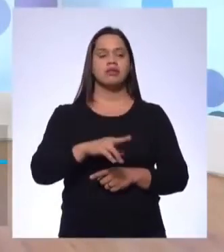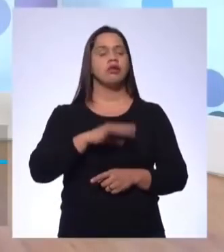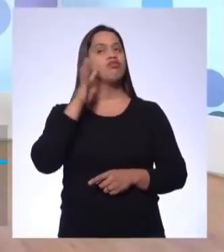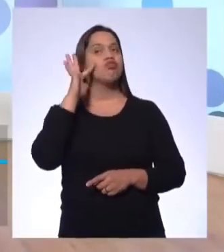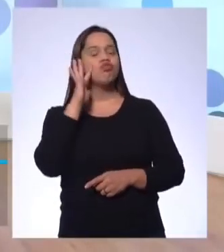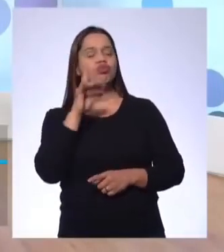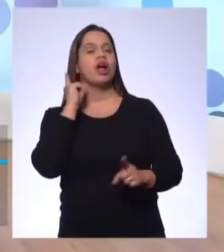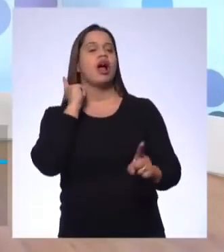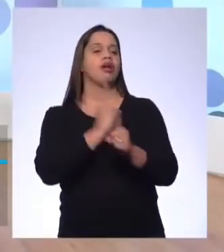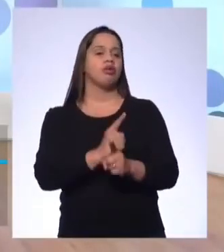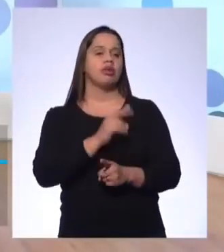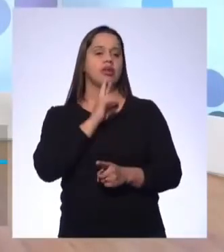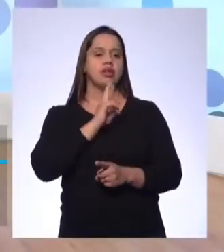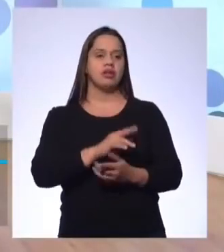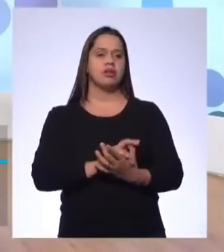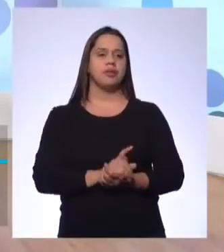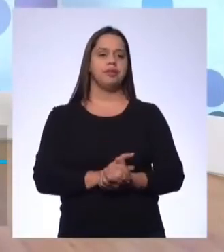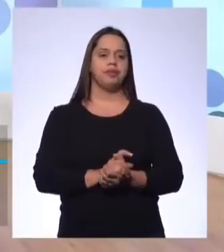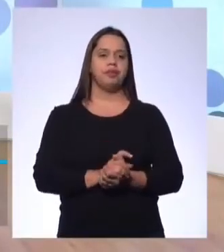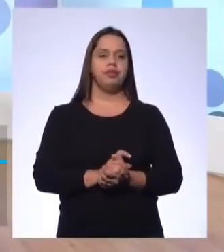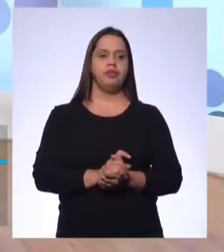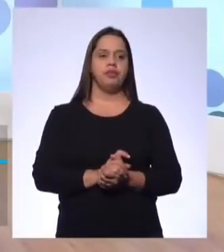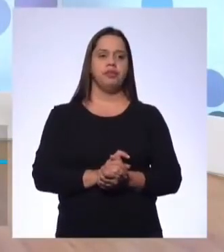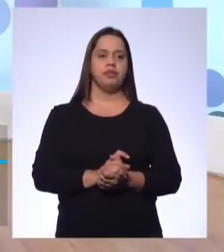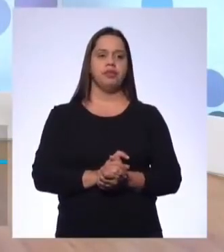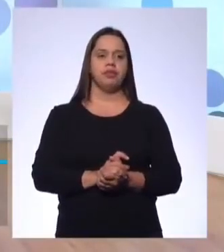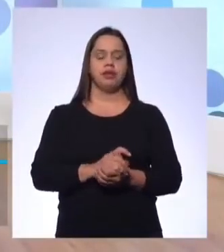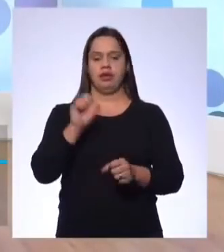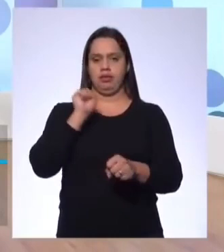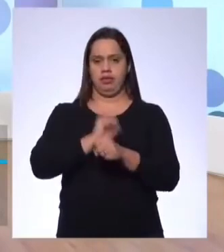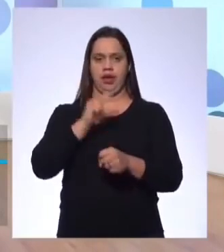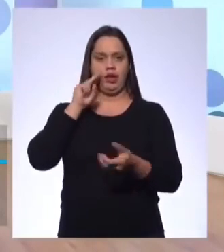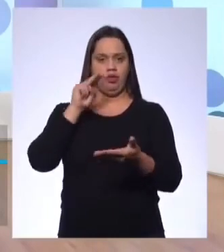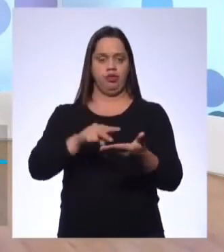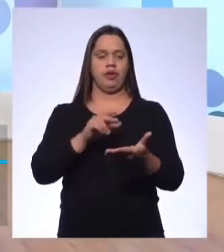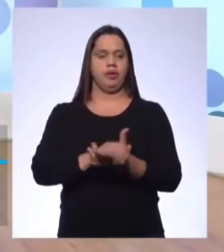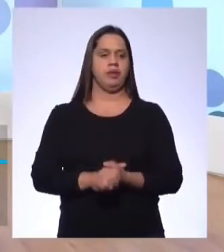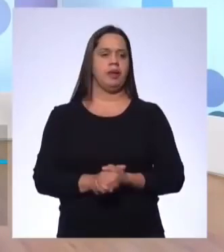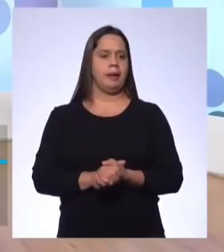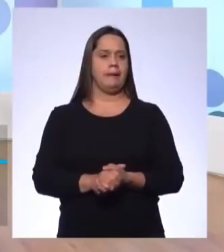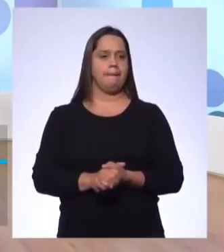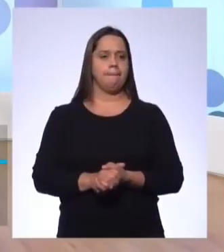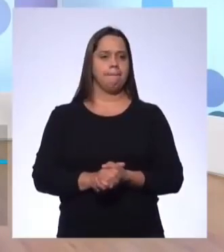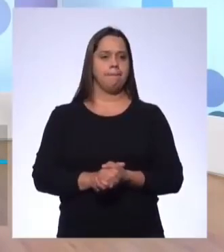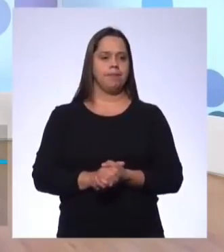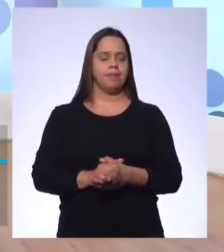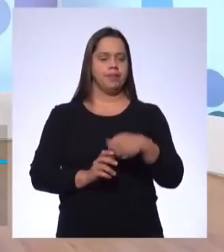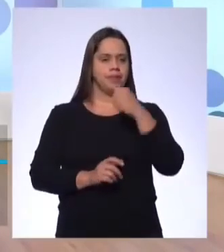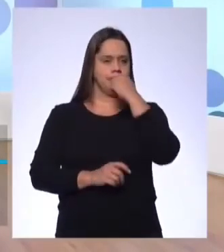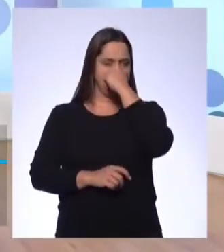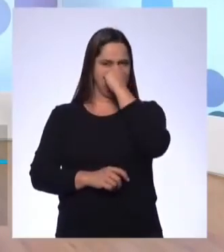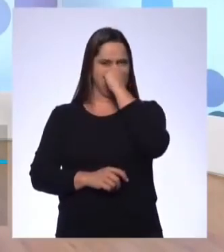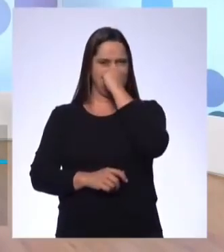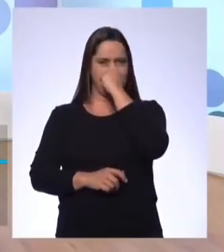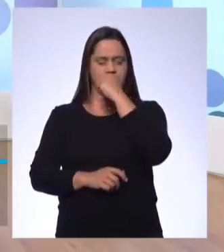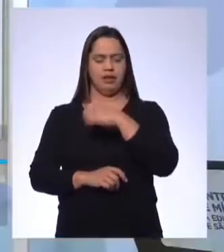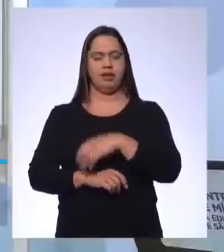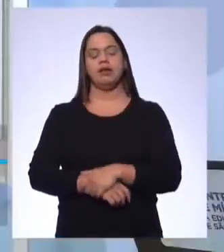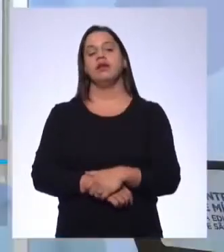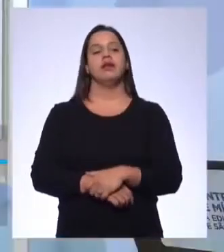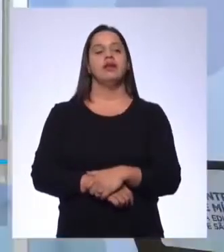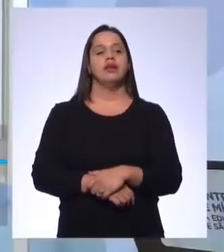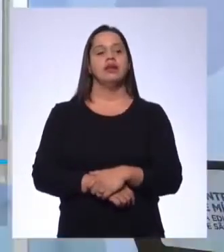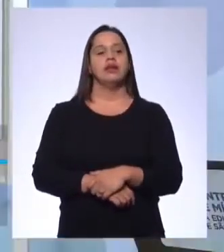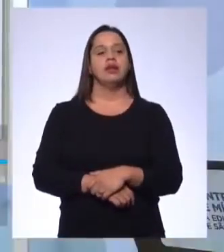resposta. Let me see, deixa-me ver. Então, aqui, eu peguei um trecho do texto.